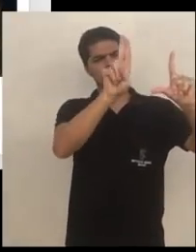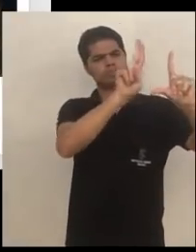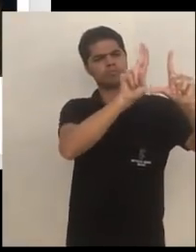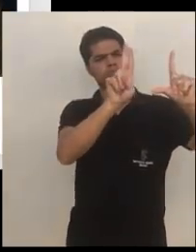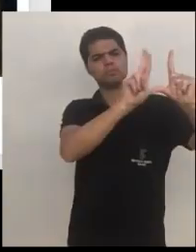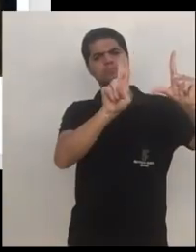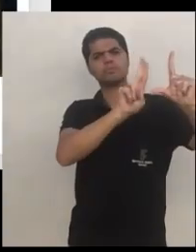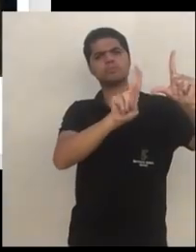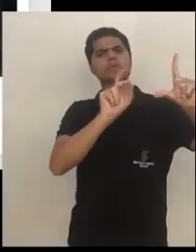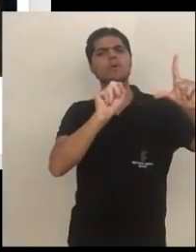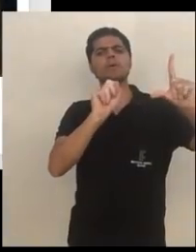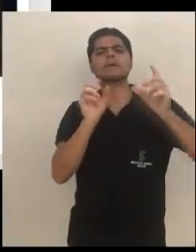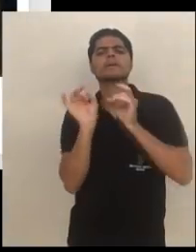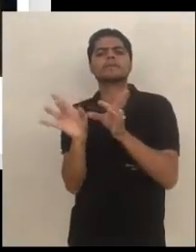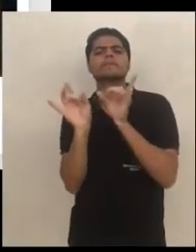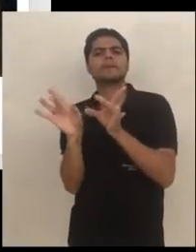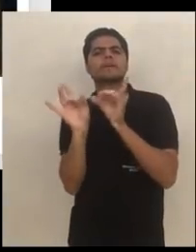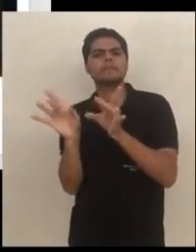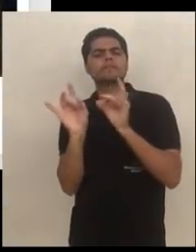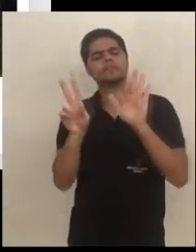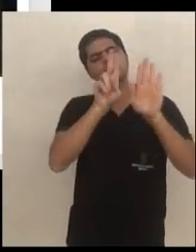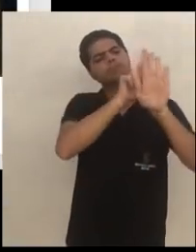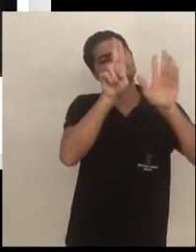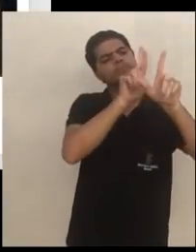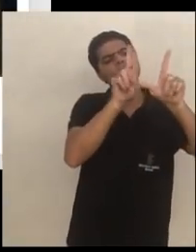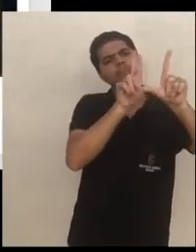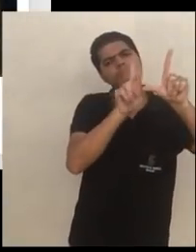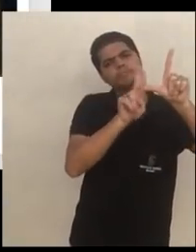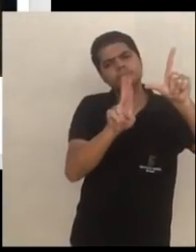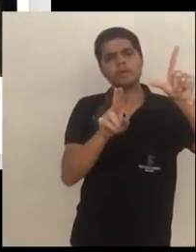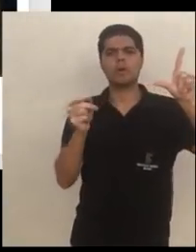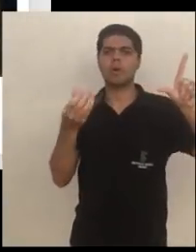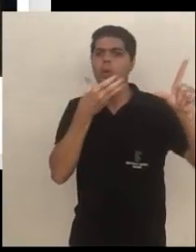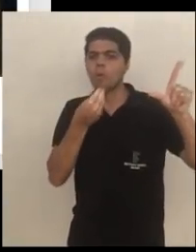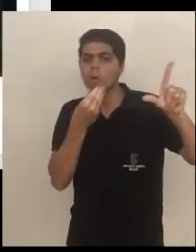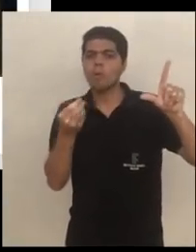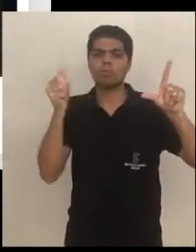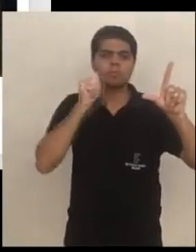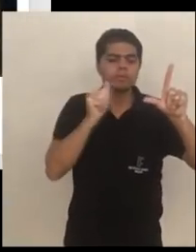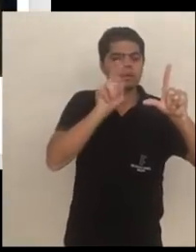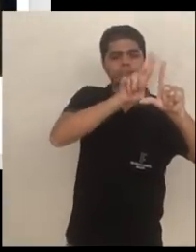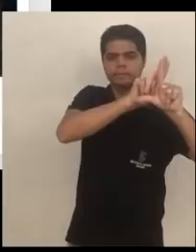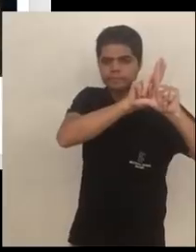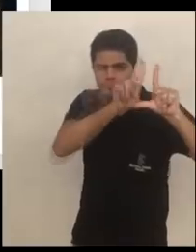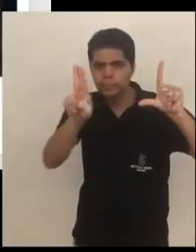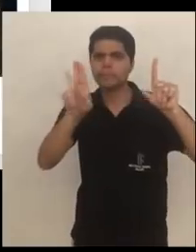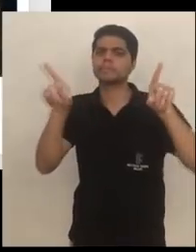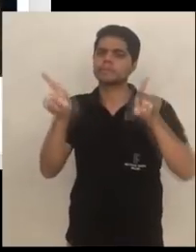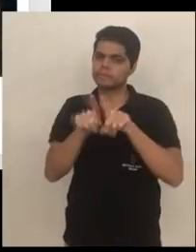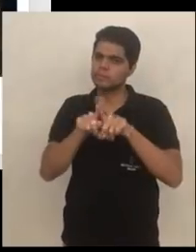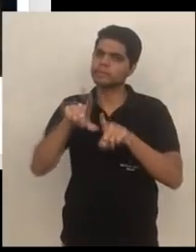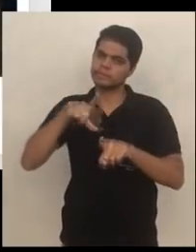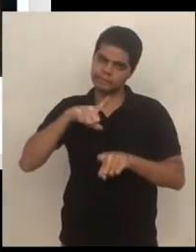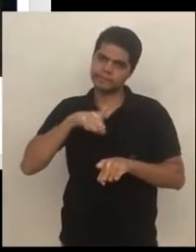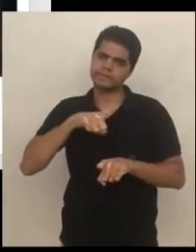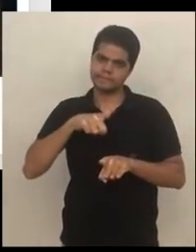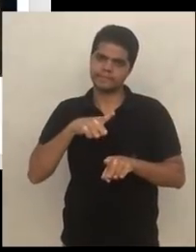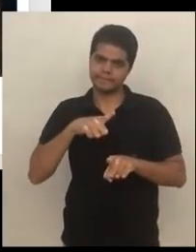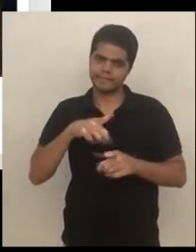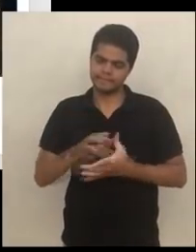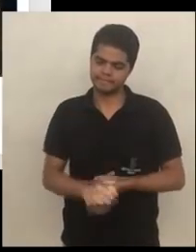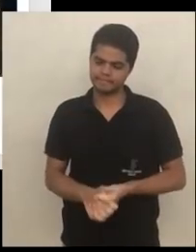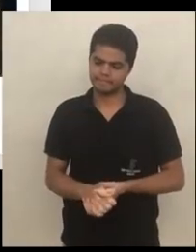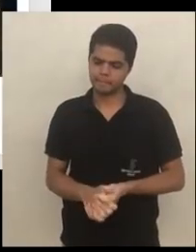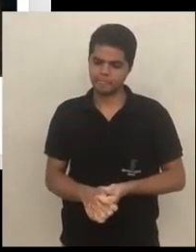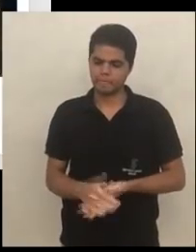pode comercializar, tem o nome desse agricultor, tem, no caso aqui foi a Rede Povos da Mata que passou esse certificado, né, que ele é cadastrado